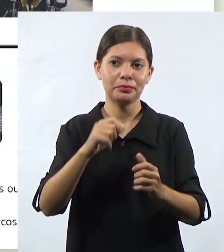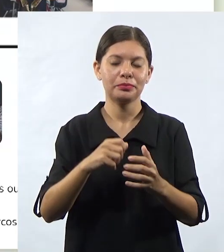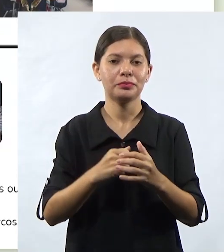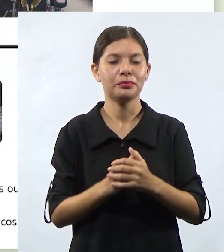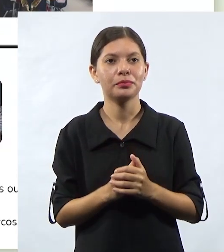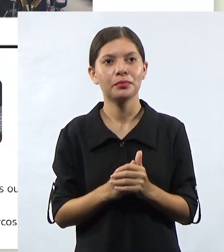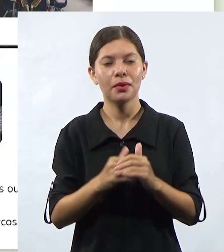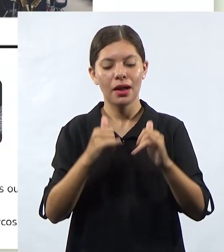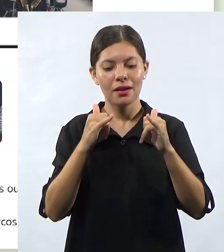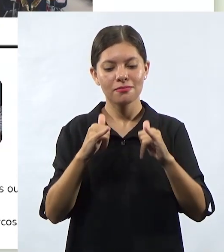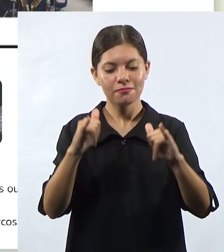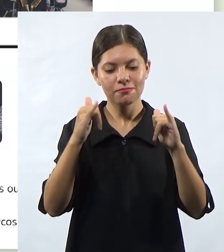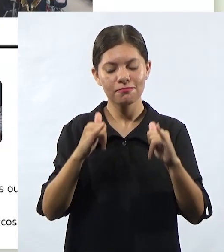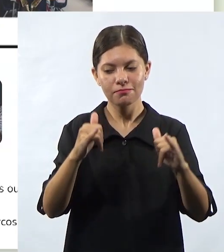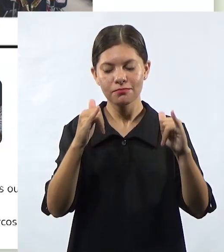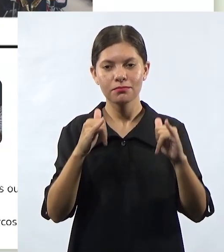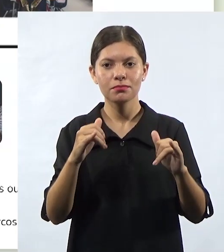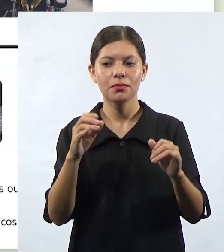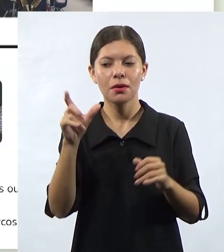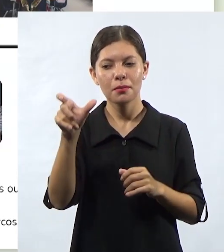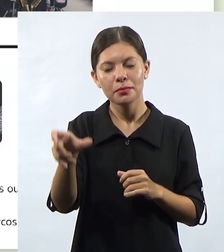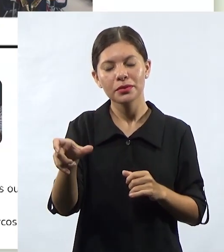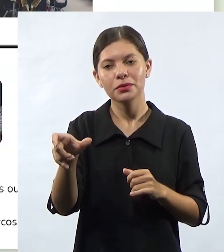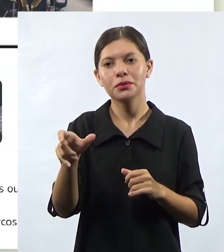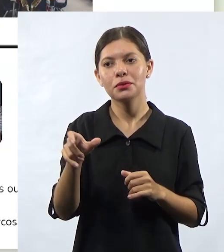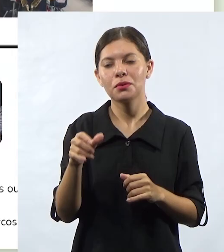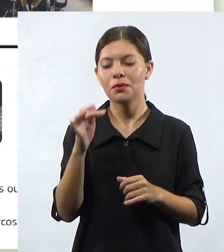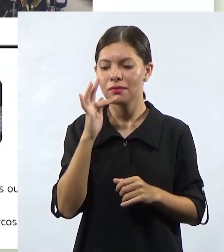com alguém. Então tem que ser